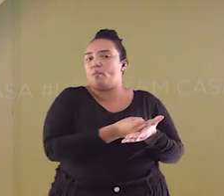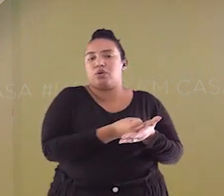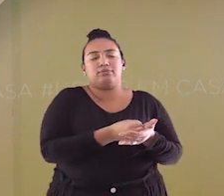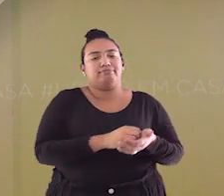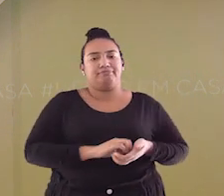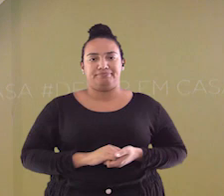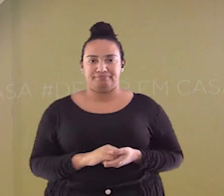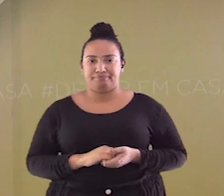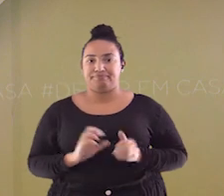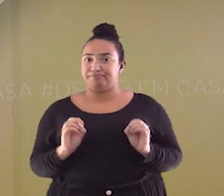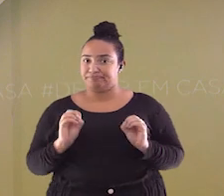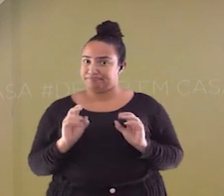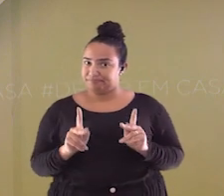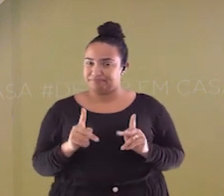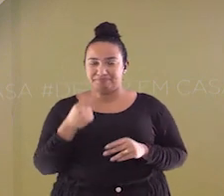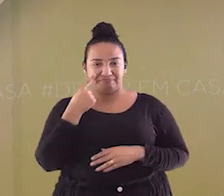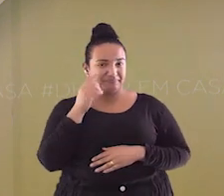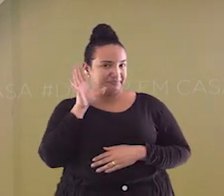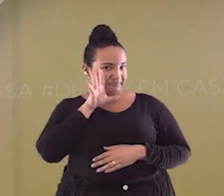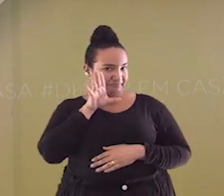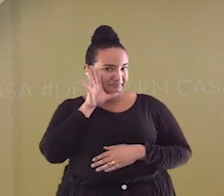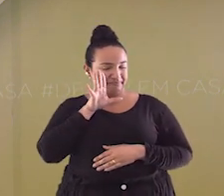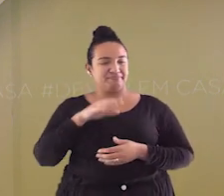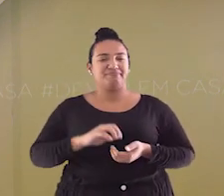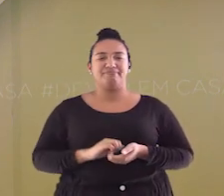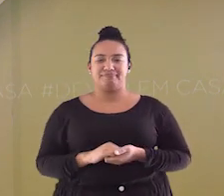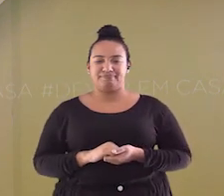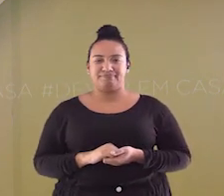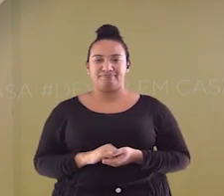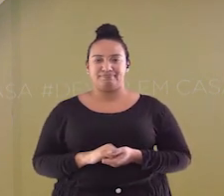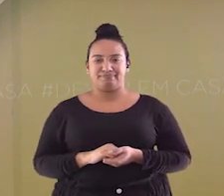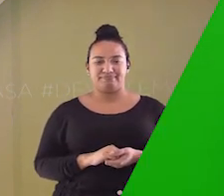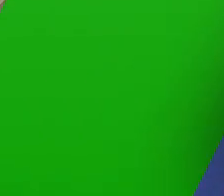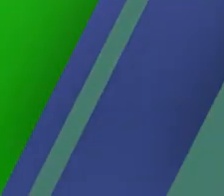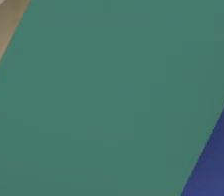nenhuma, ok? Muito legal esse experimento, não é?